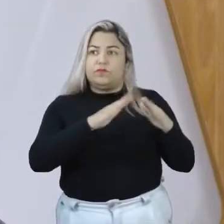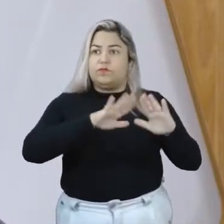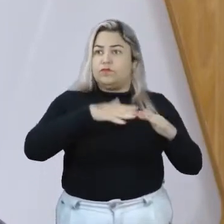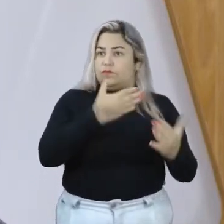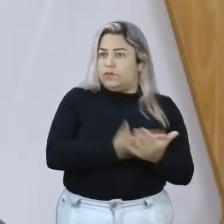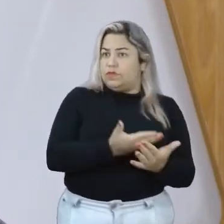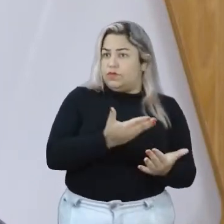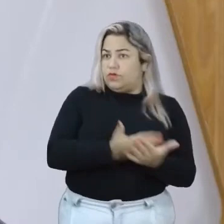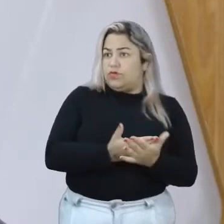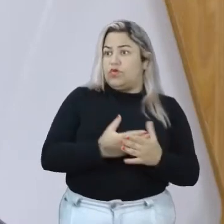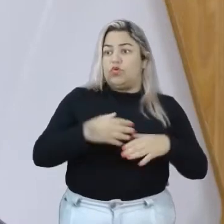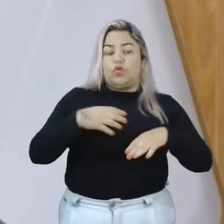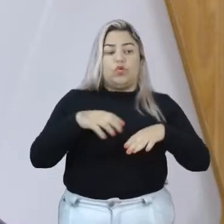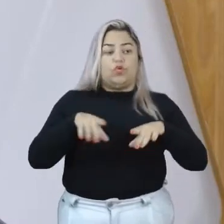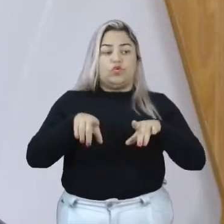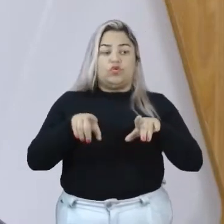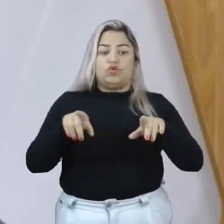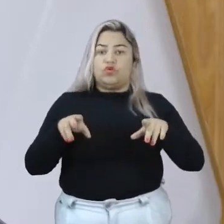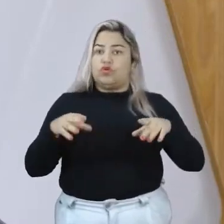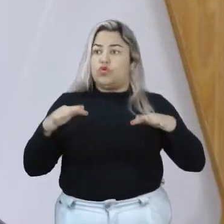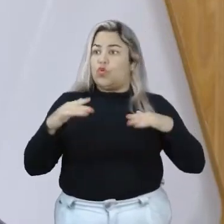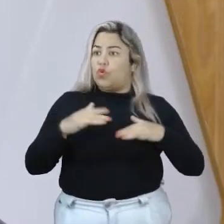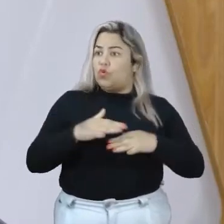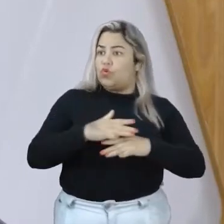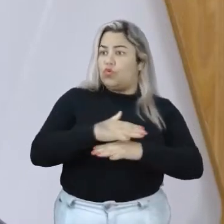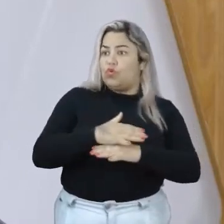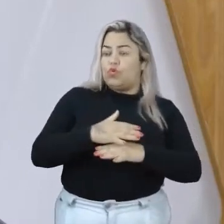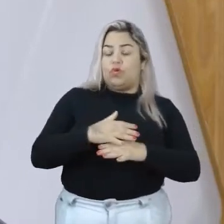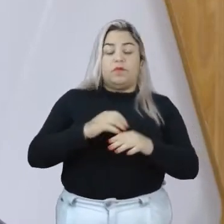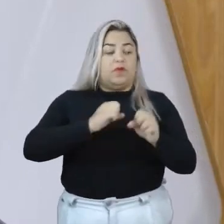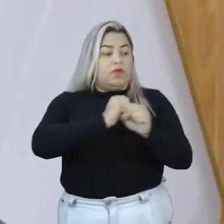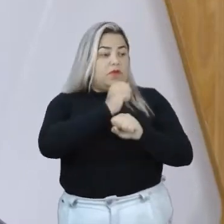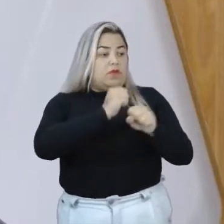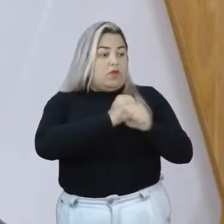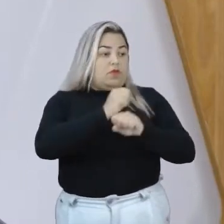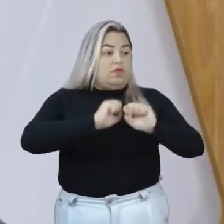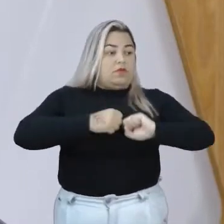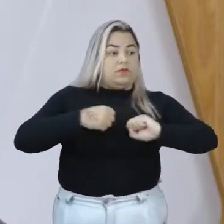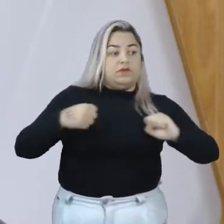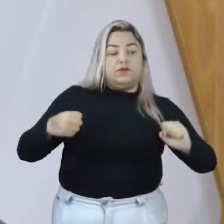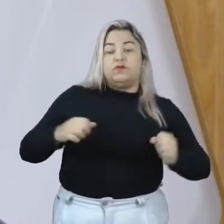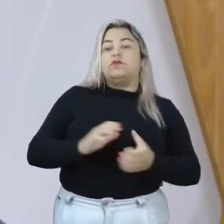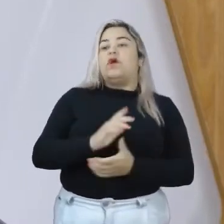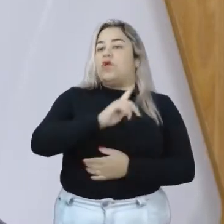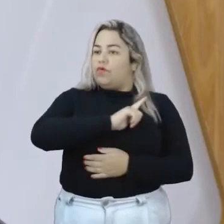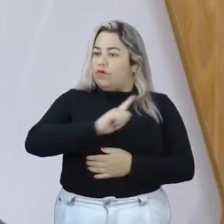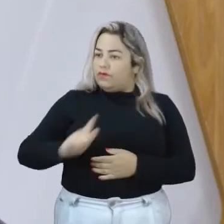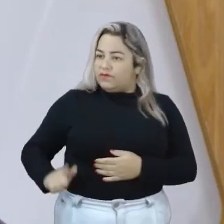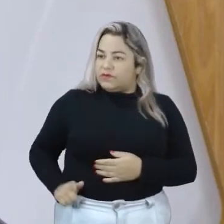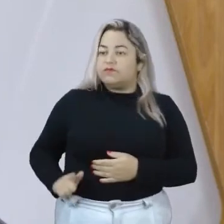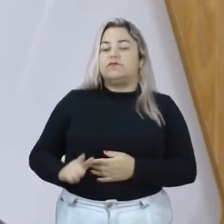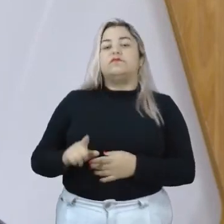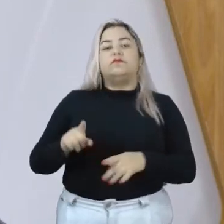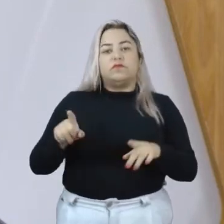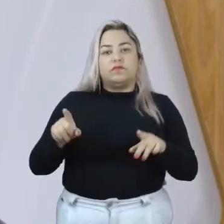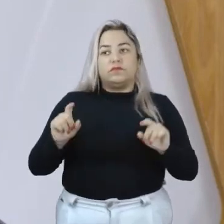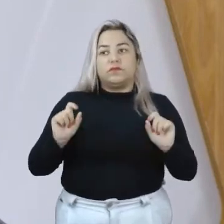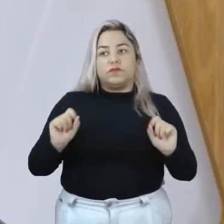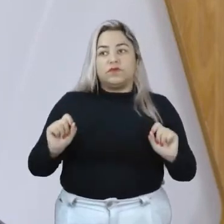de rodovias, ações para fazer obras grandes, enfim. Então, é um governo que realmente